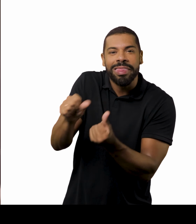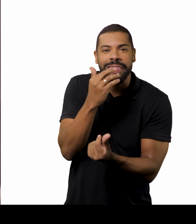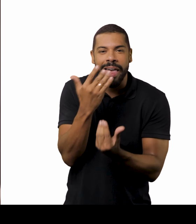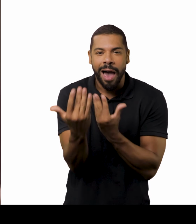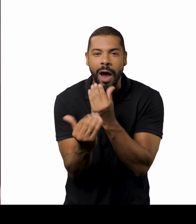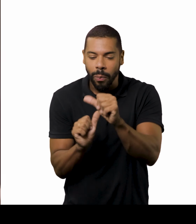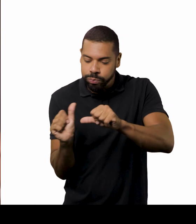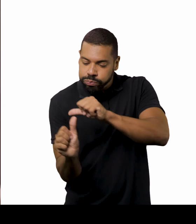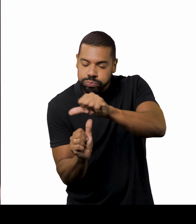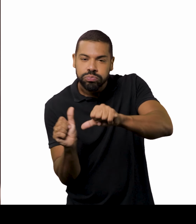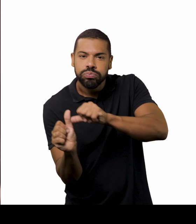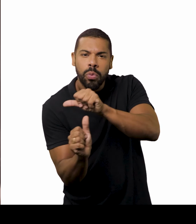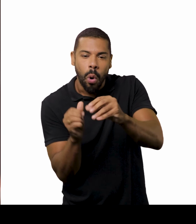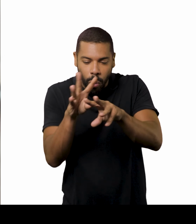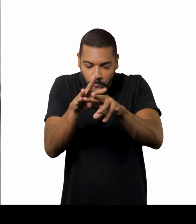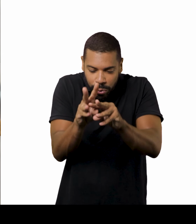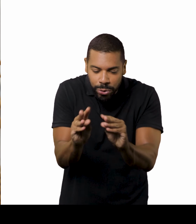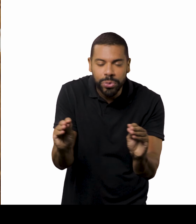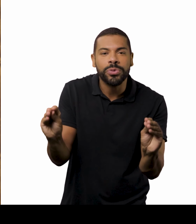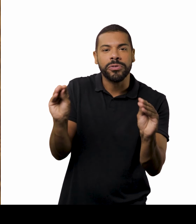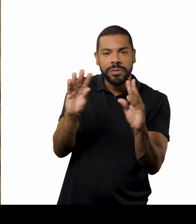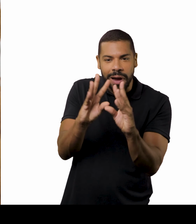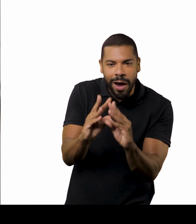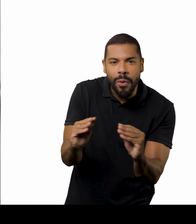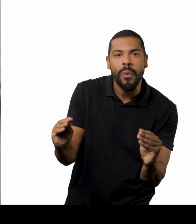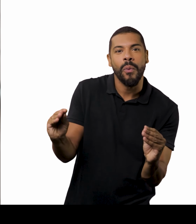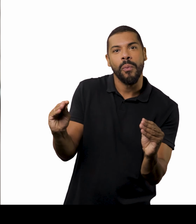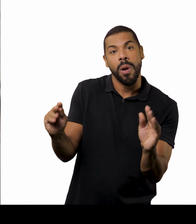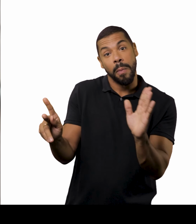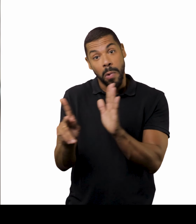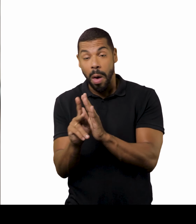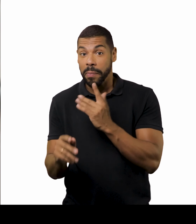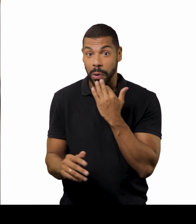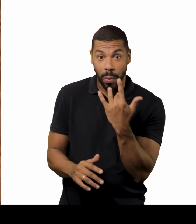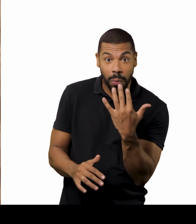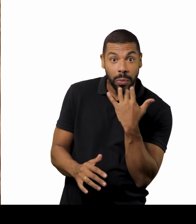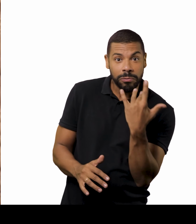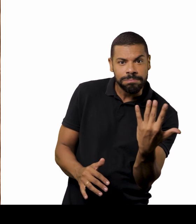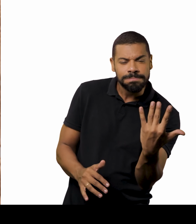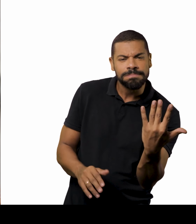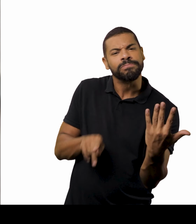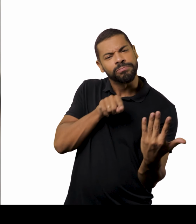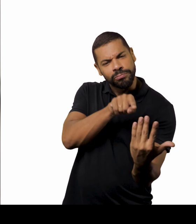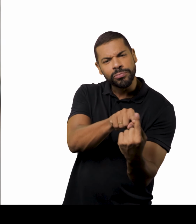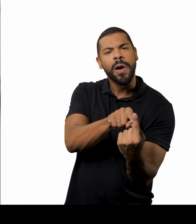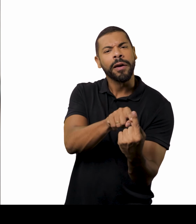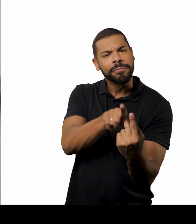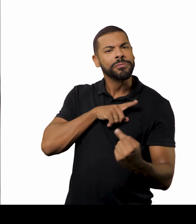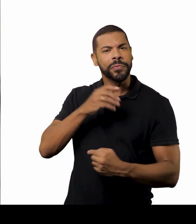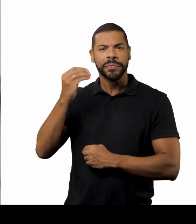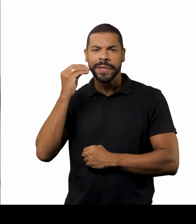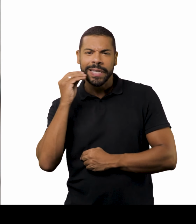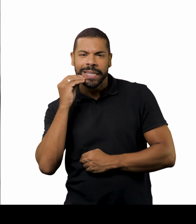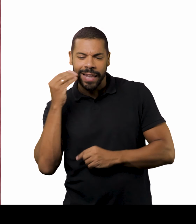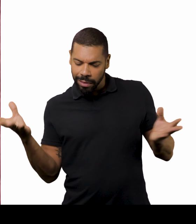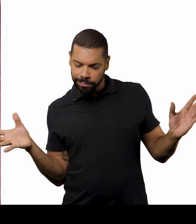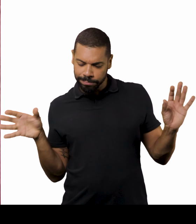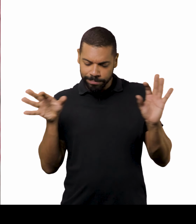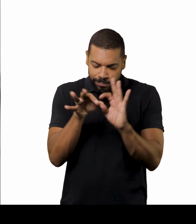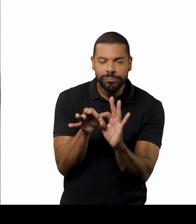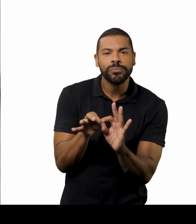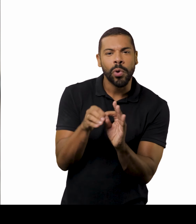dessa transição das plantas de cura para as plantas que colorem. E eu acho que eu vivo muito nessa